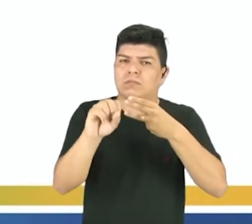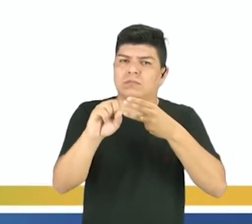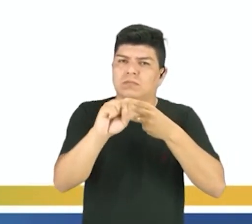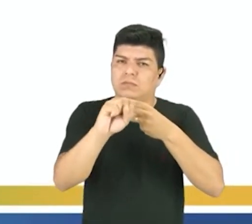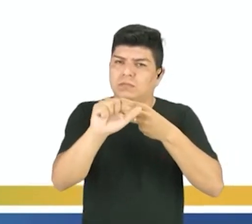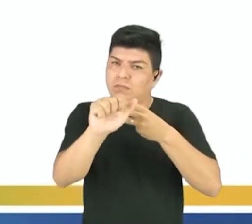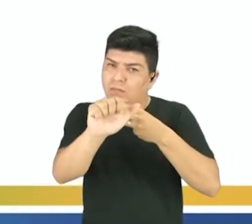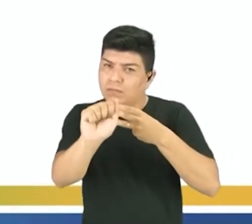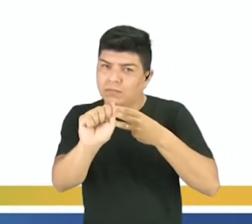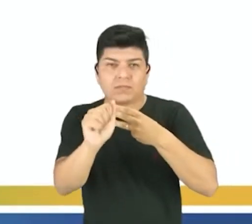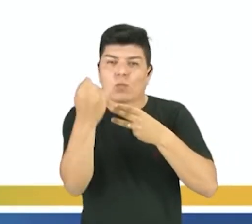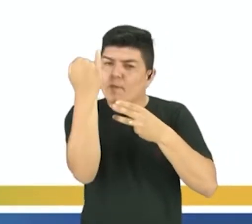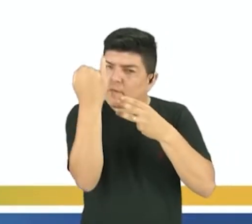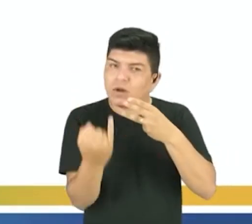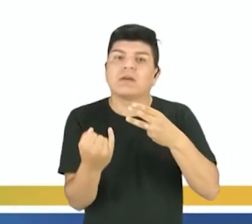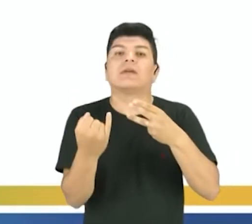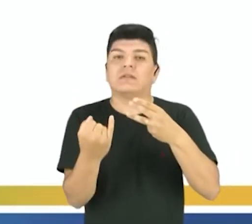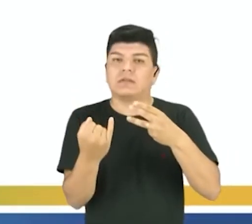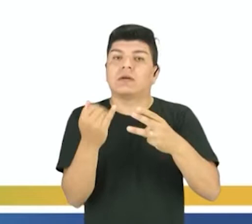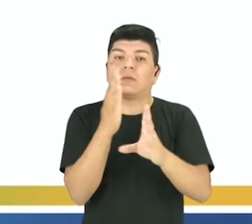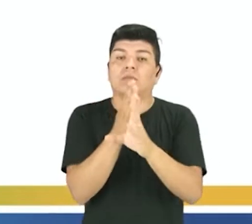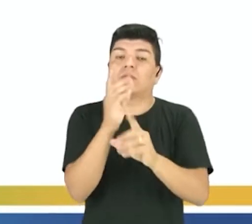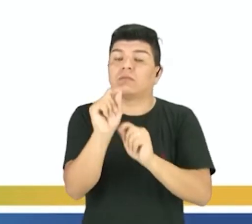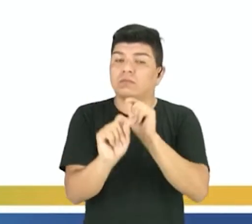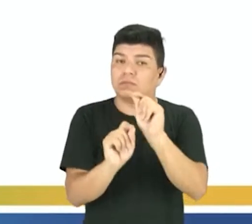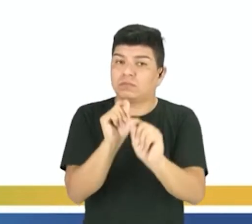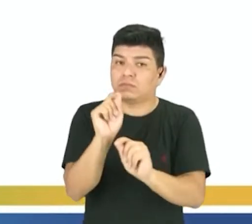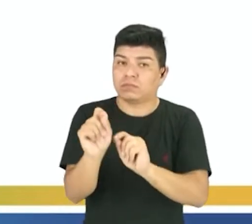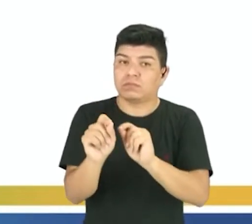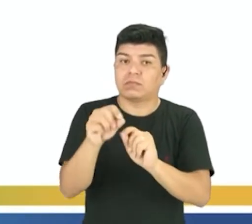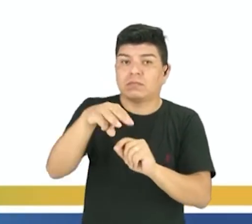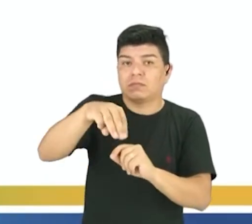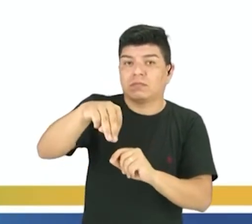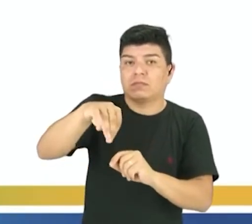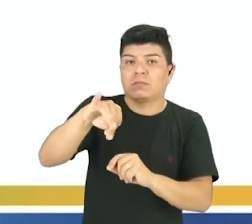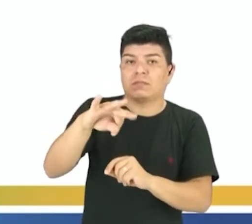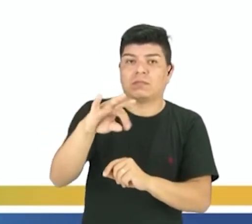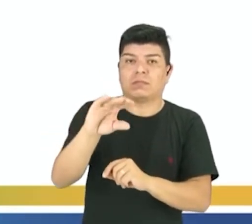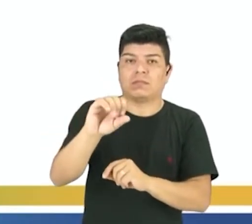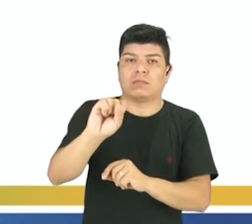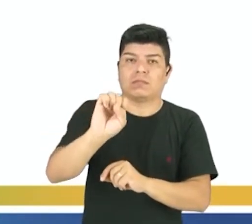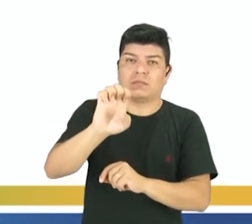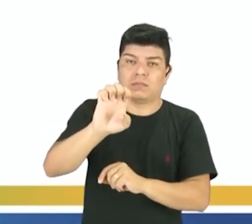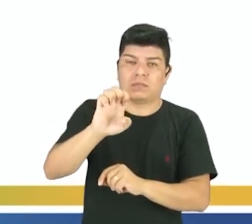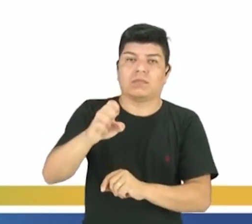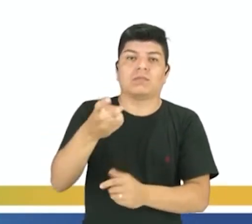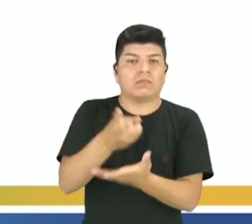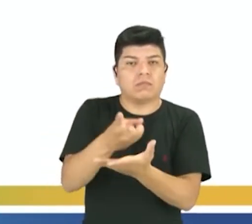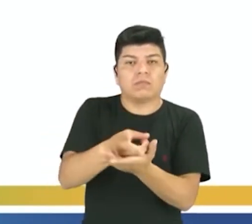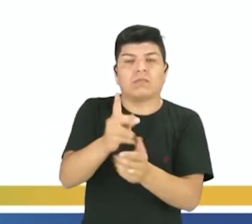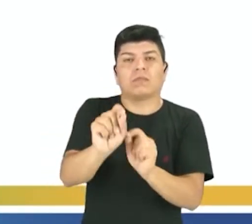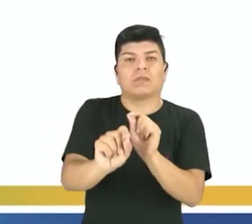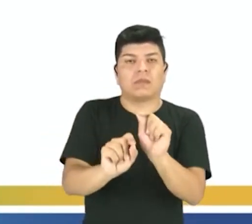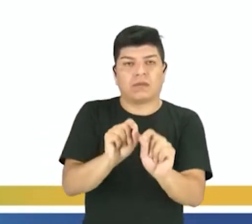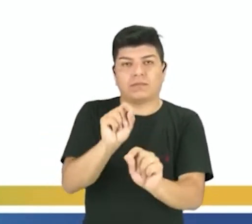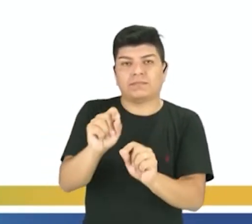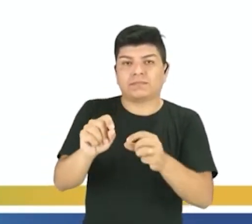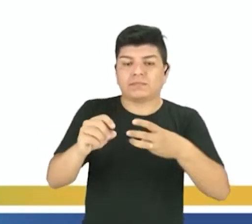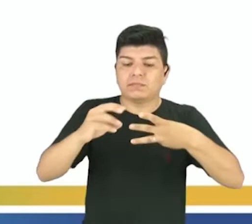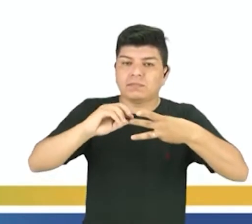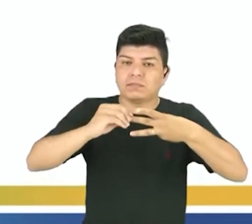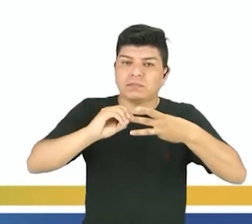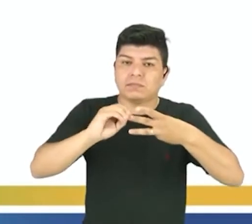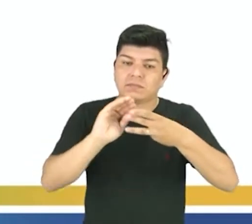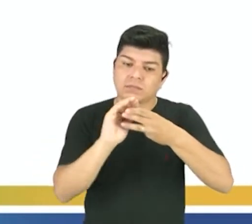finas, justamente por esse processo de mitose consecutivas, em que a parede